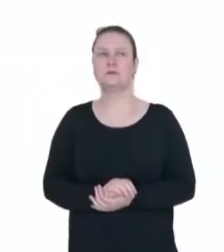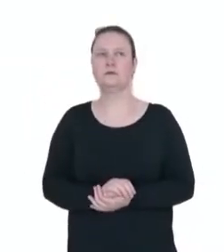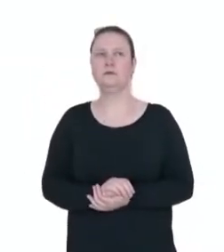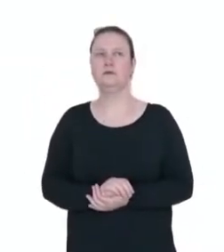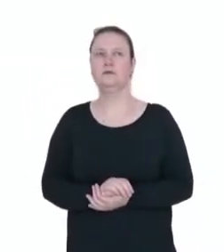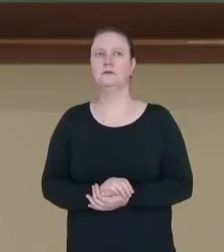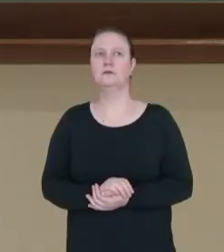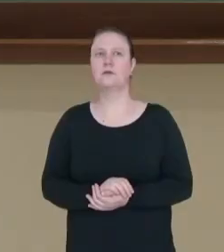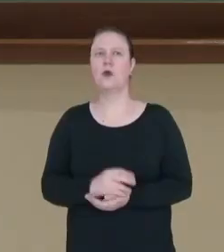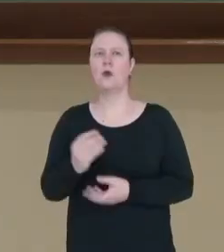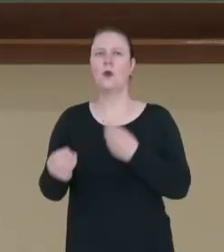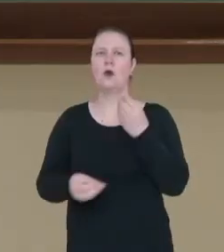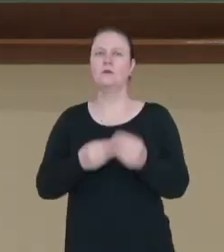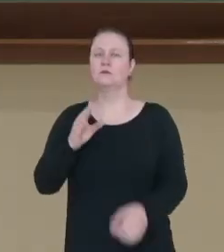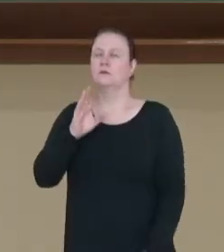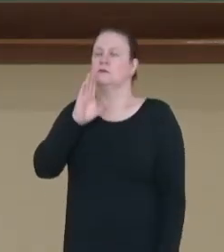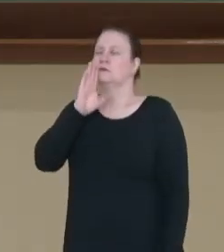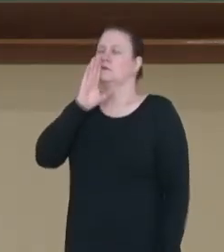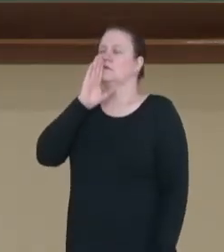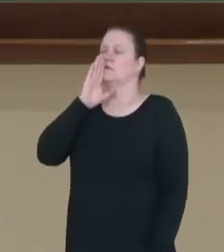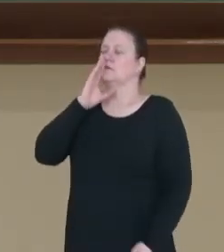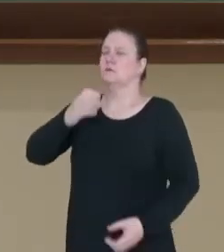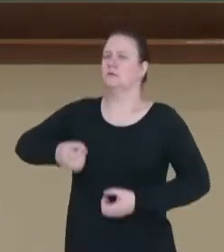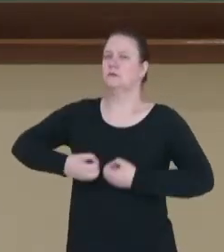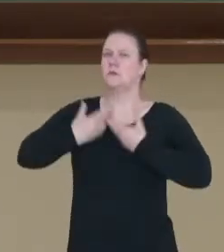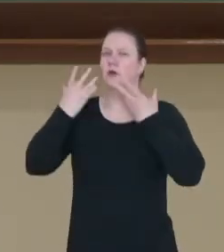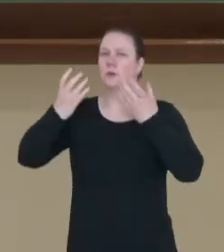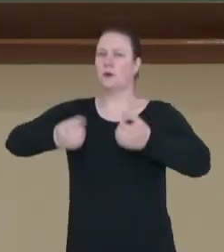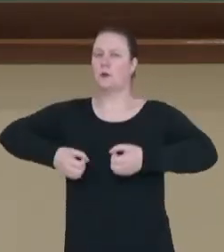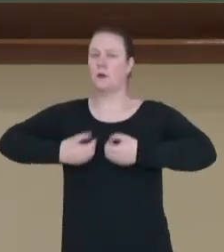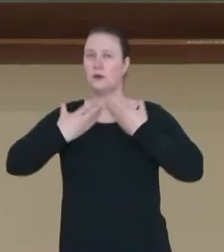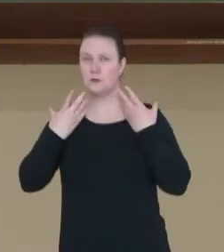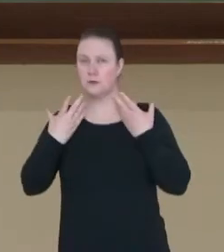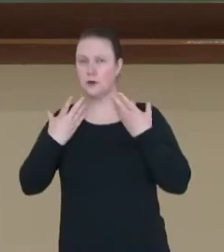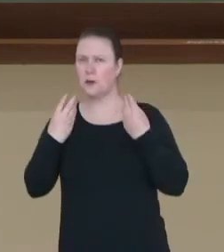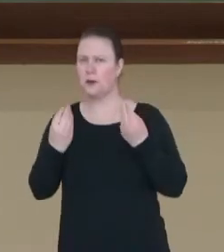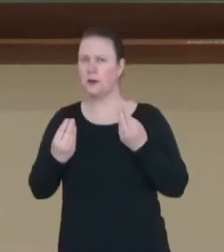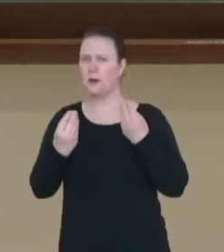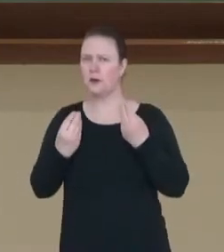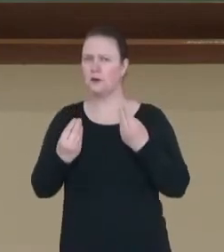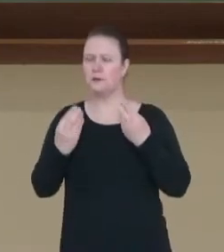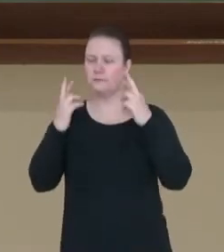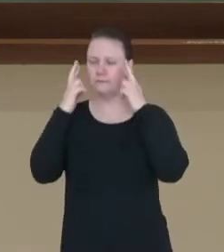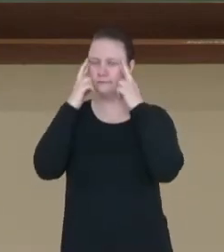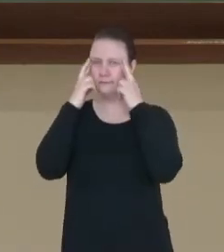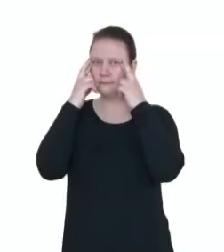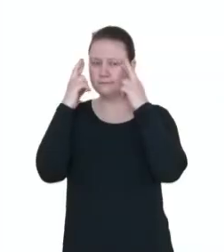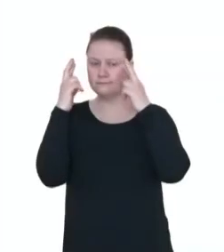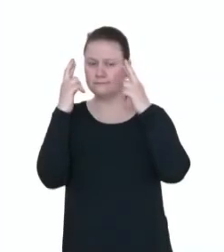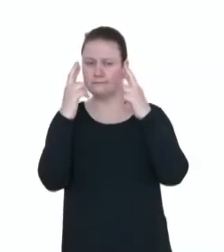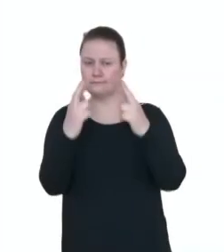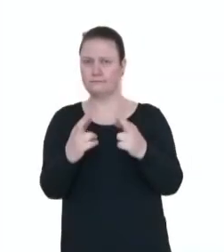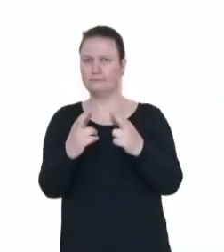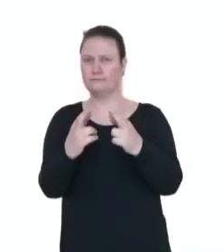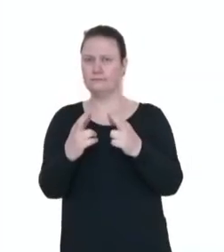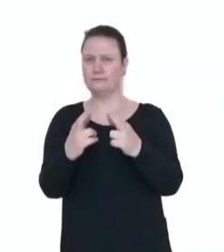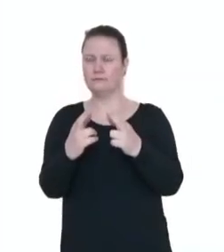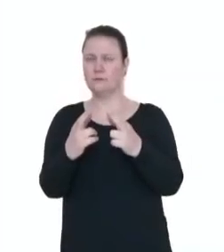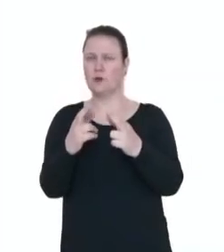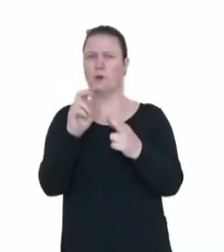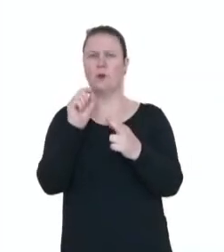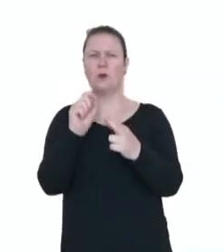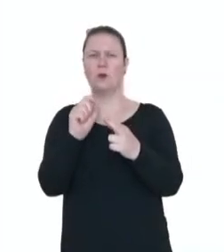compor o silêncio. Outra realidade imediata, dou mais respeito às que vivem de barriga no